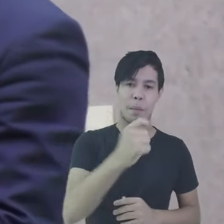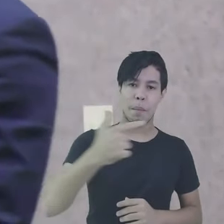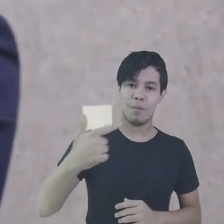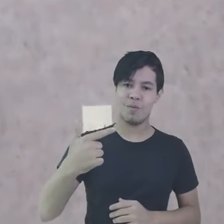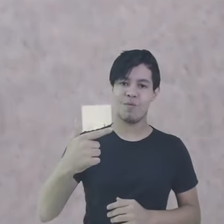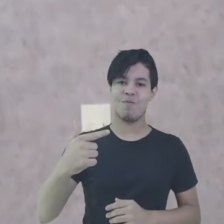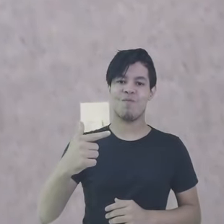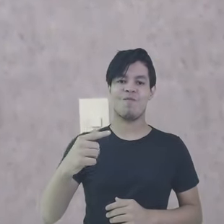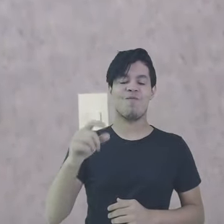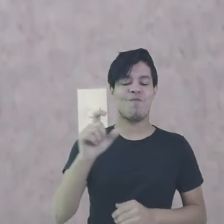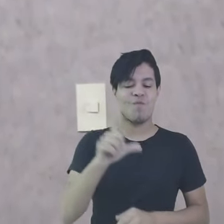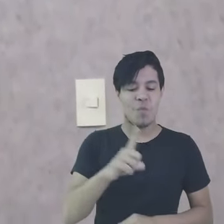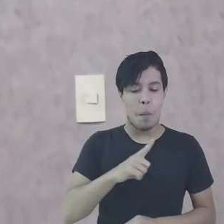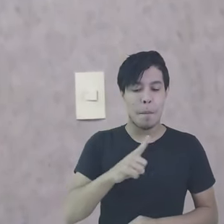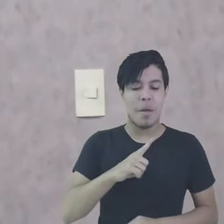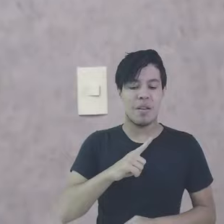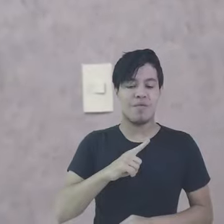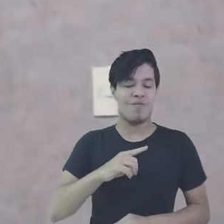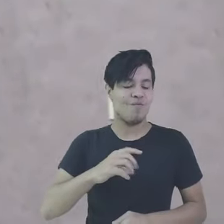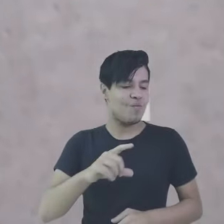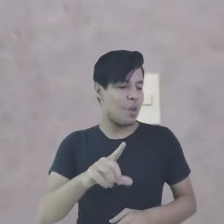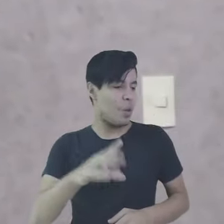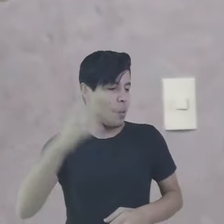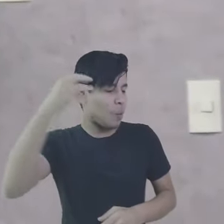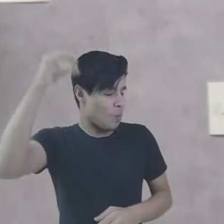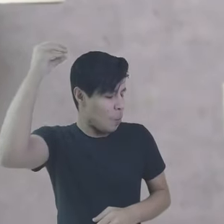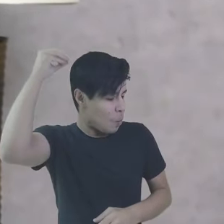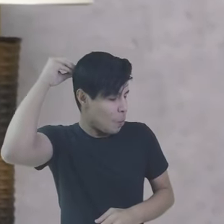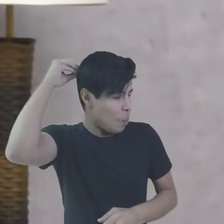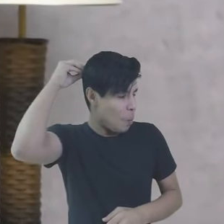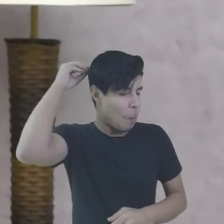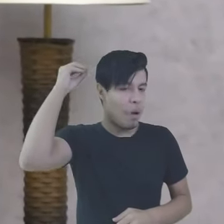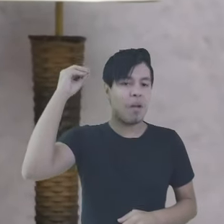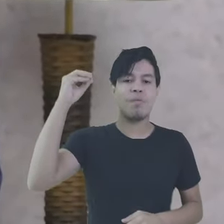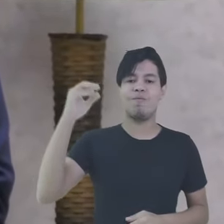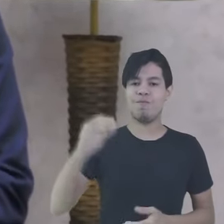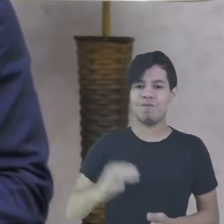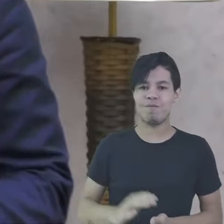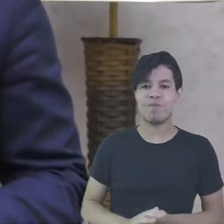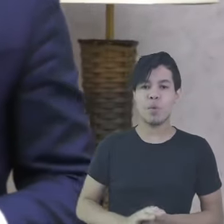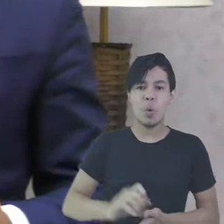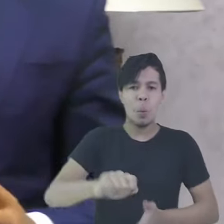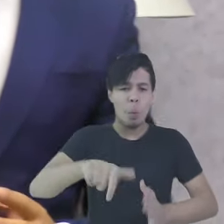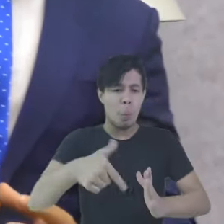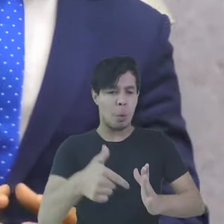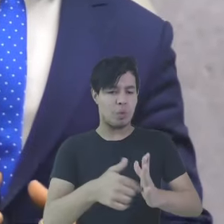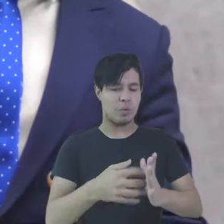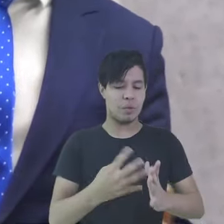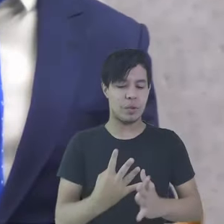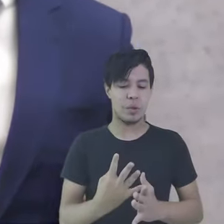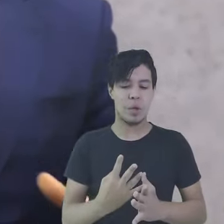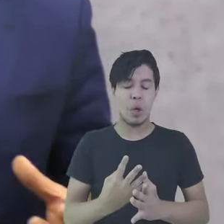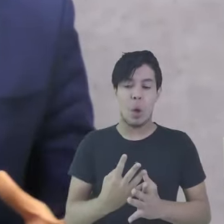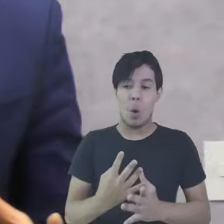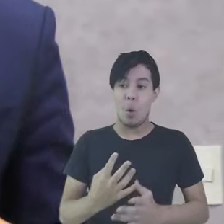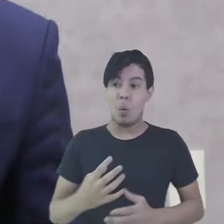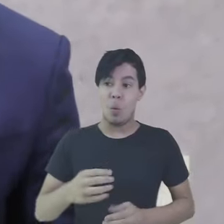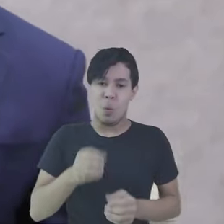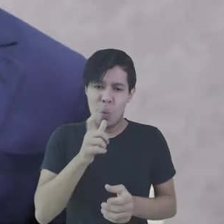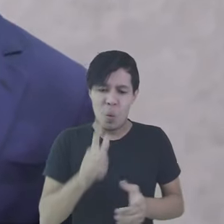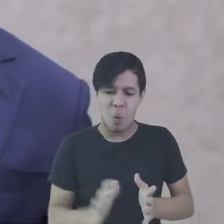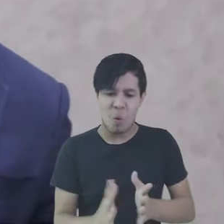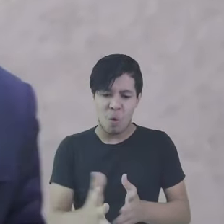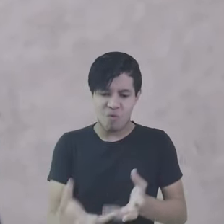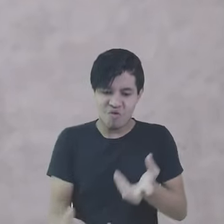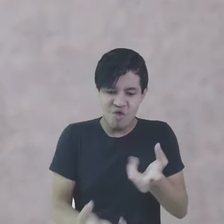também serão condenados nesse juízo. Um outro detalhe que eu quero mostrar para você. Você sabe que o lago de fogo e enxofre